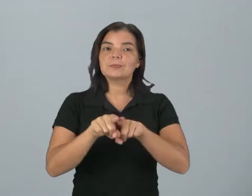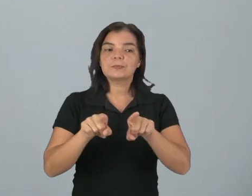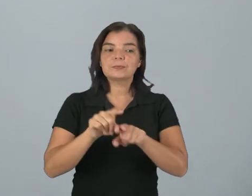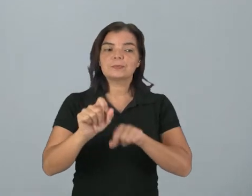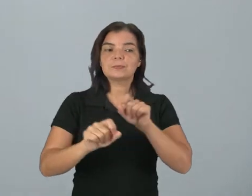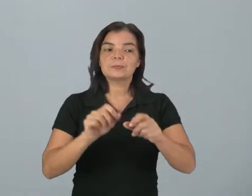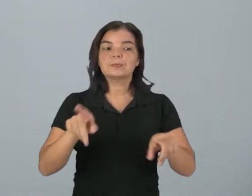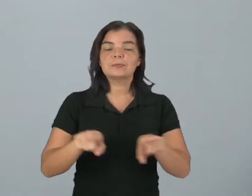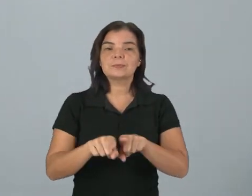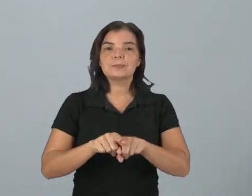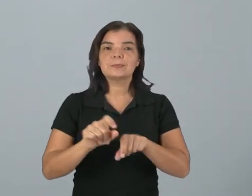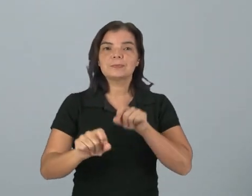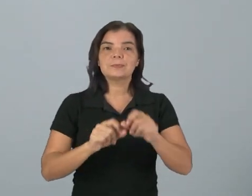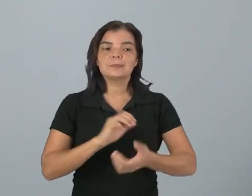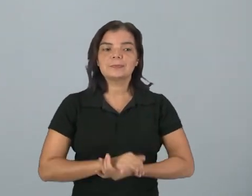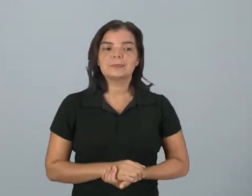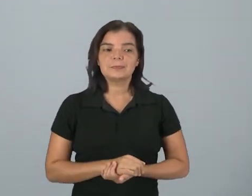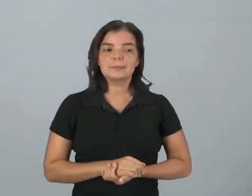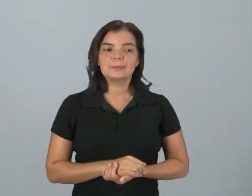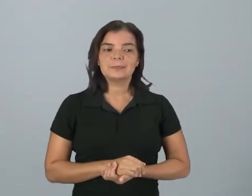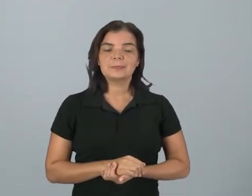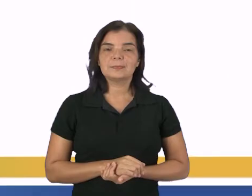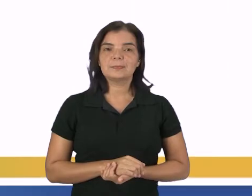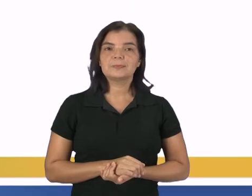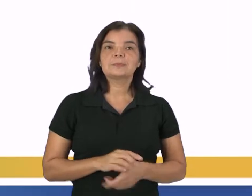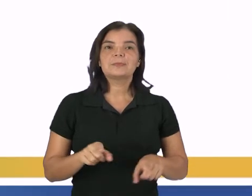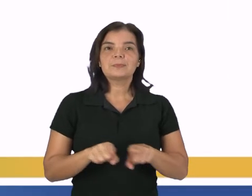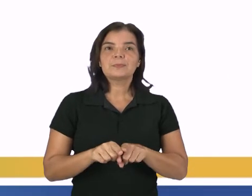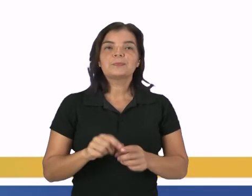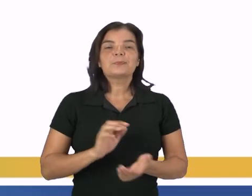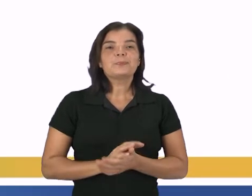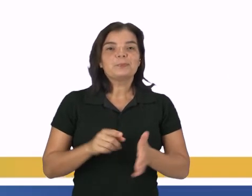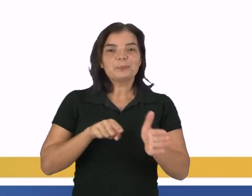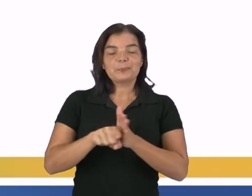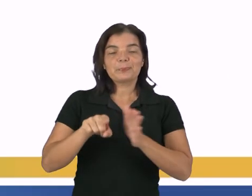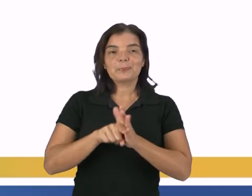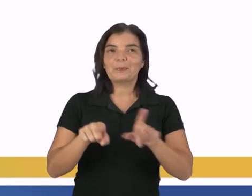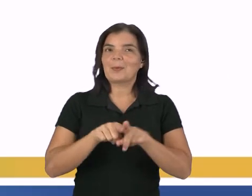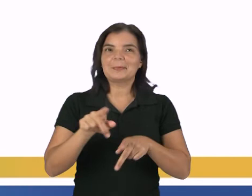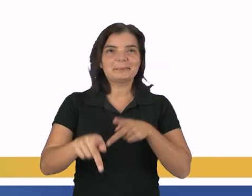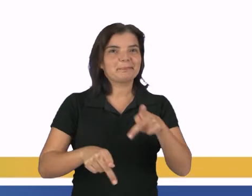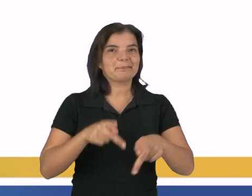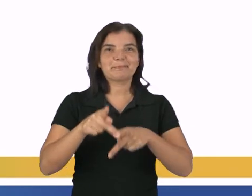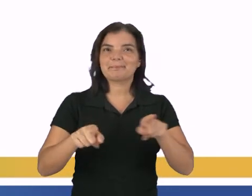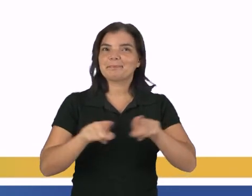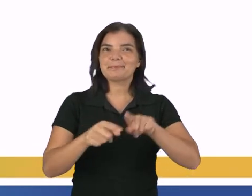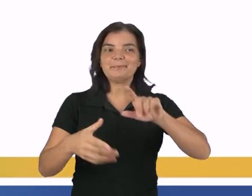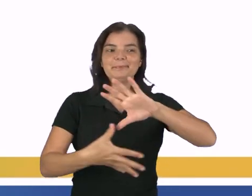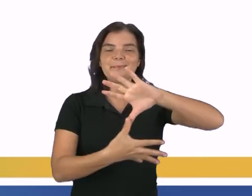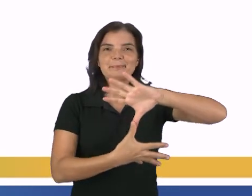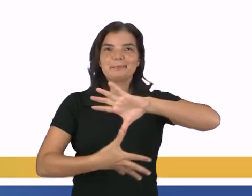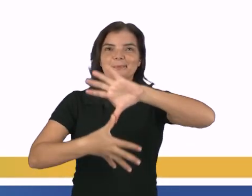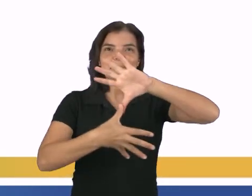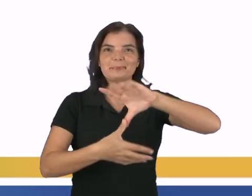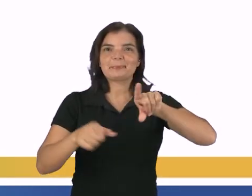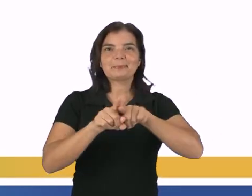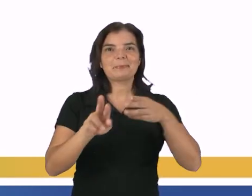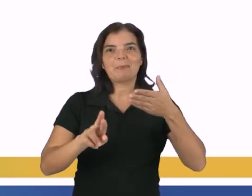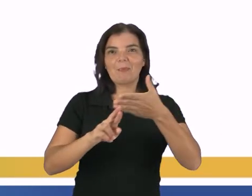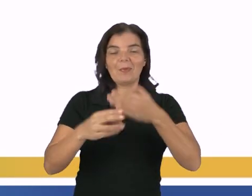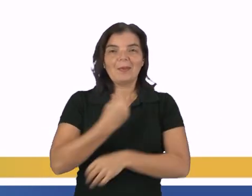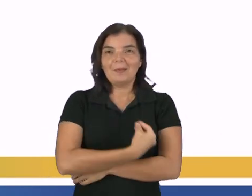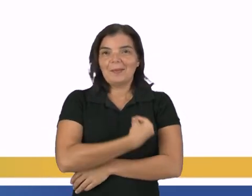dessas civilizações, certo? Vamos lá, primeira questão. Os primeiros povos da América referem-se àqueles que viviam